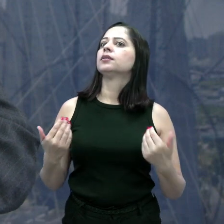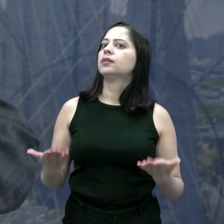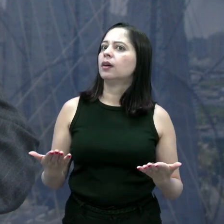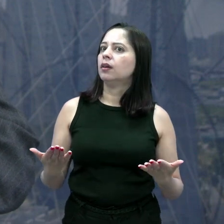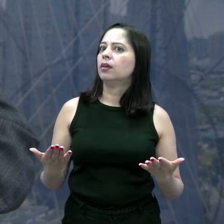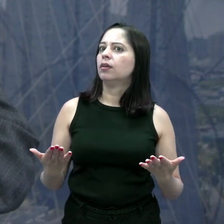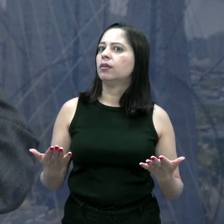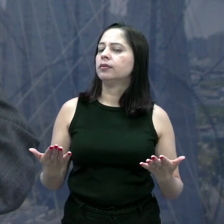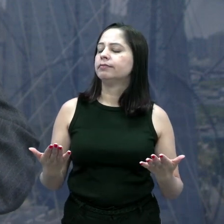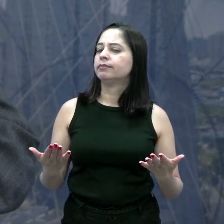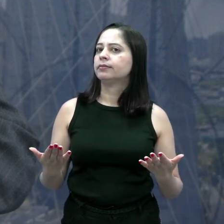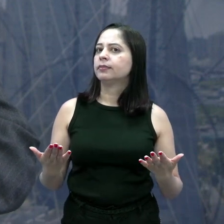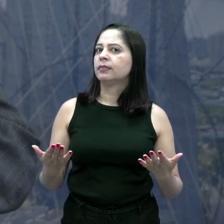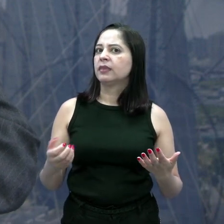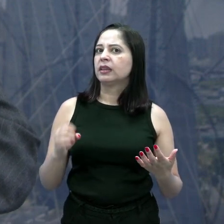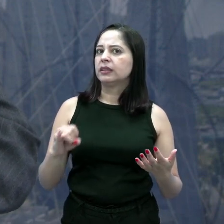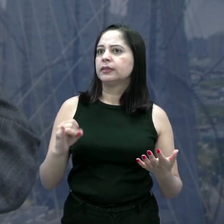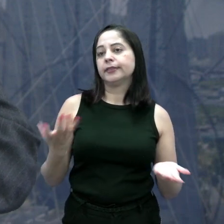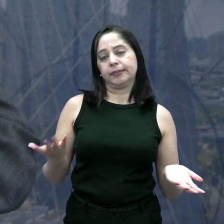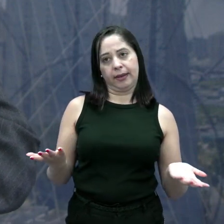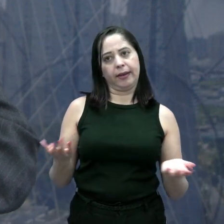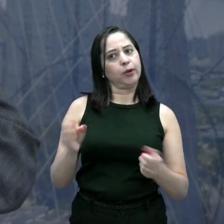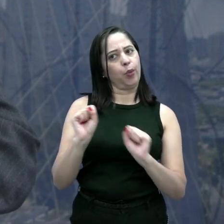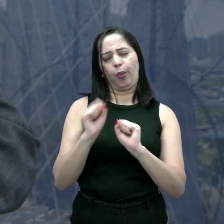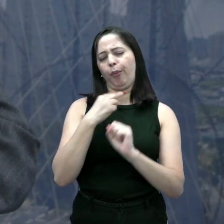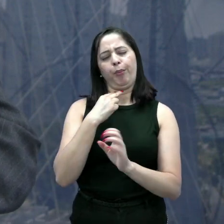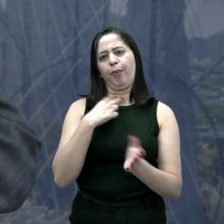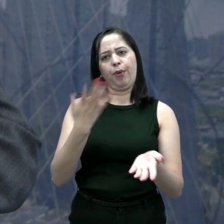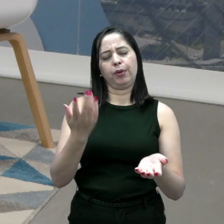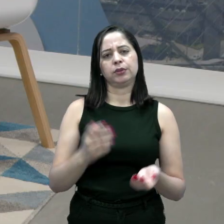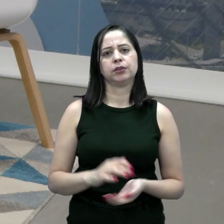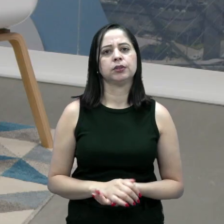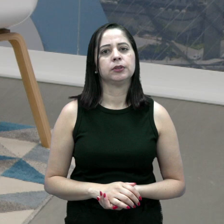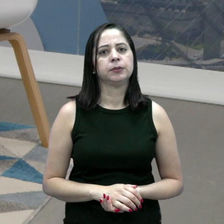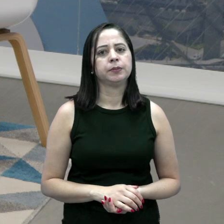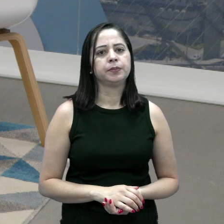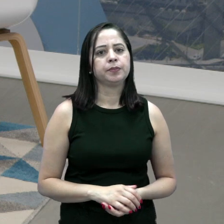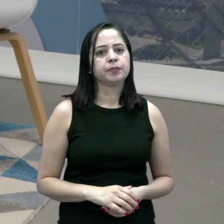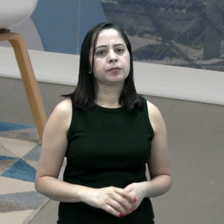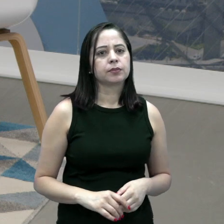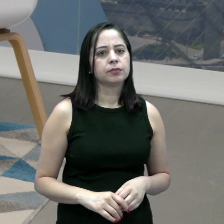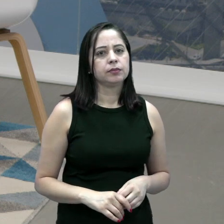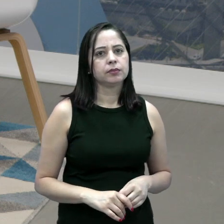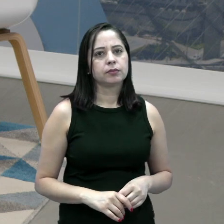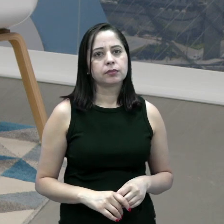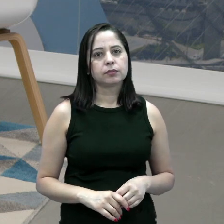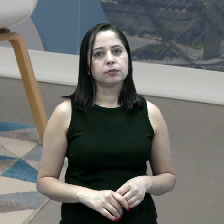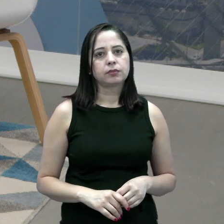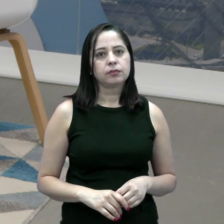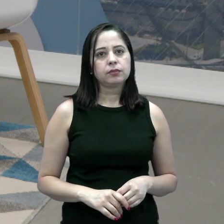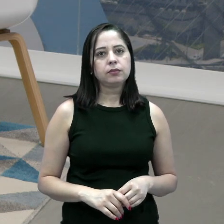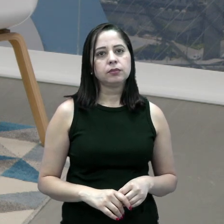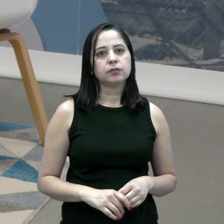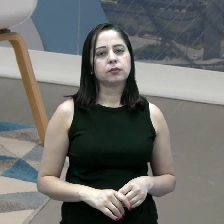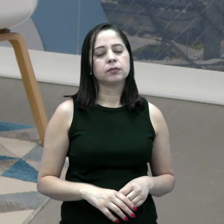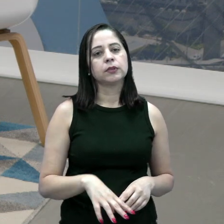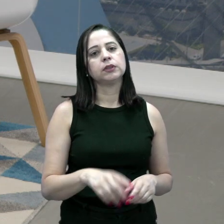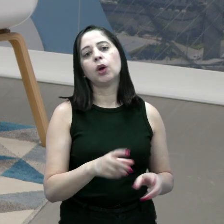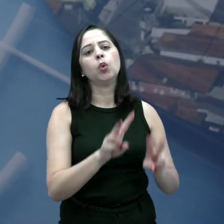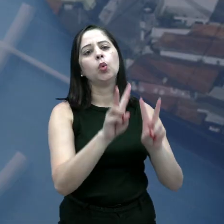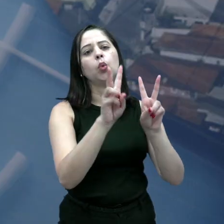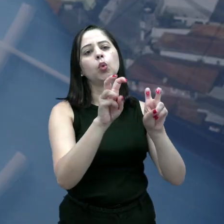pressão chegar, né? Uhum. E Guilherme, a gente falava, né, dos refugiados principalmente.